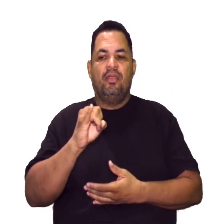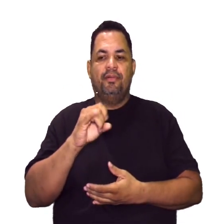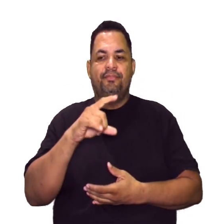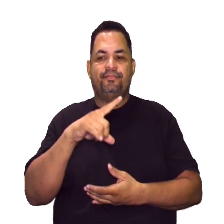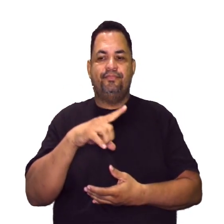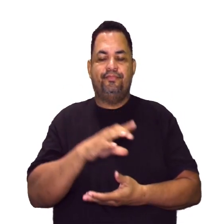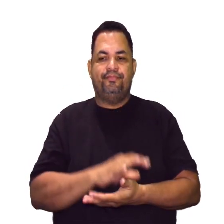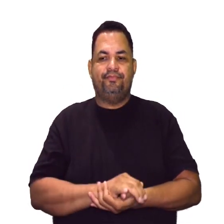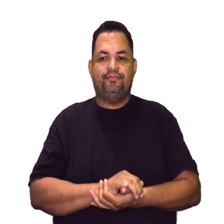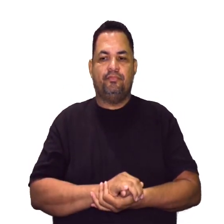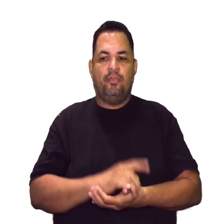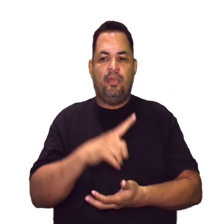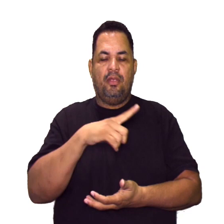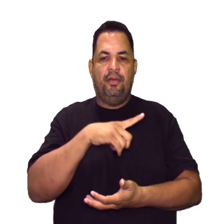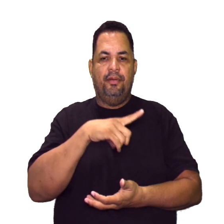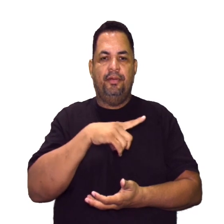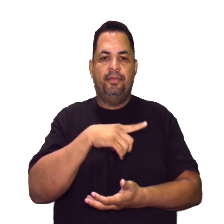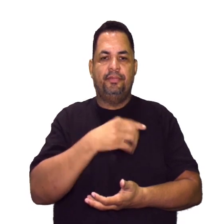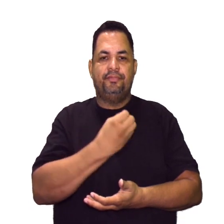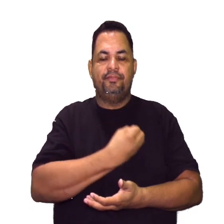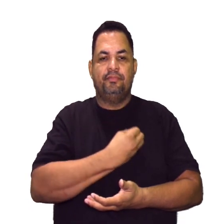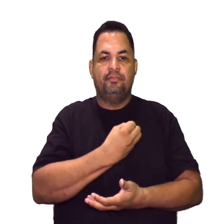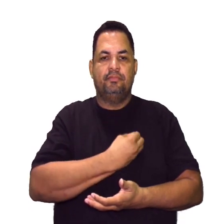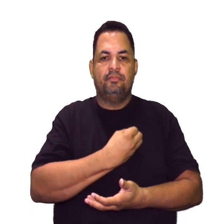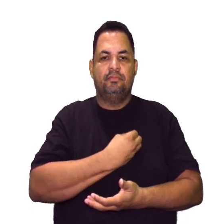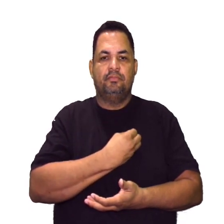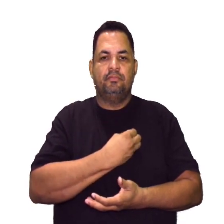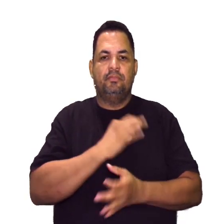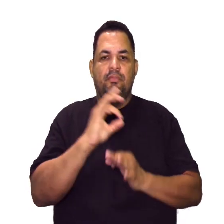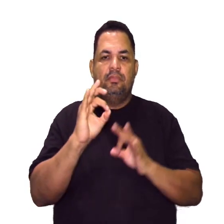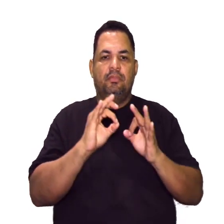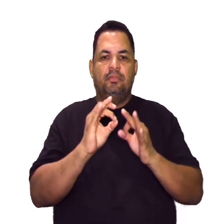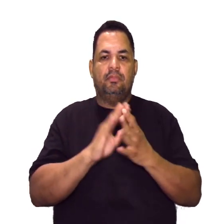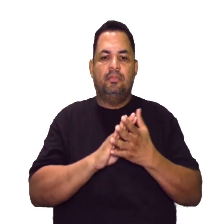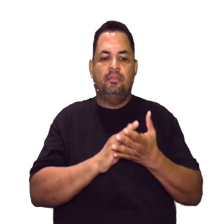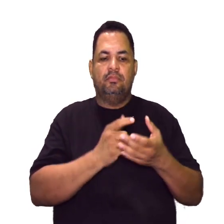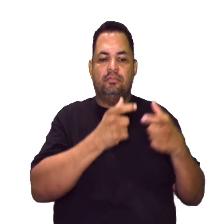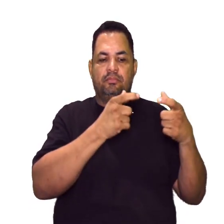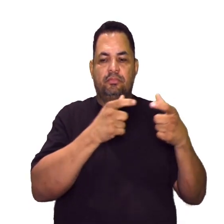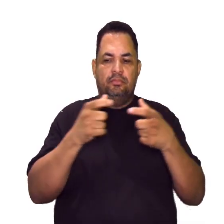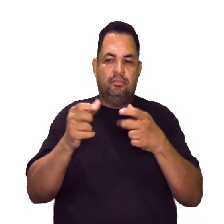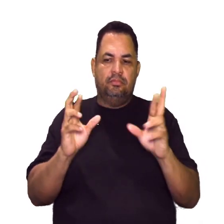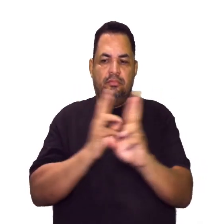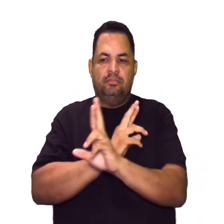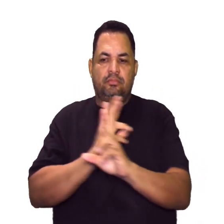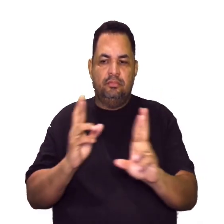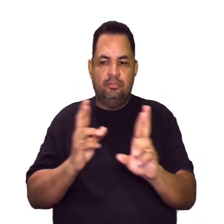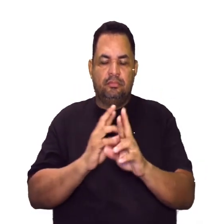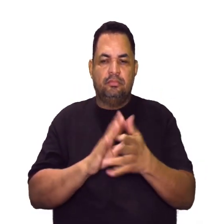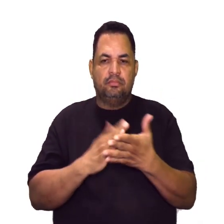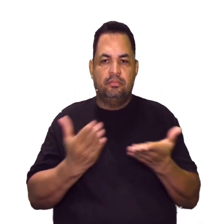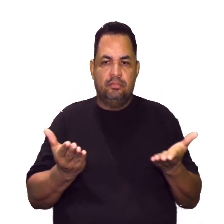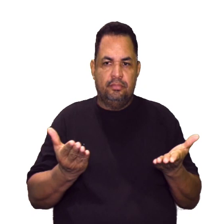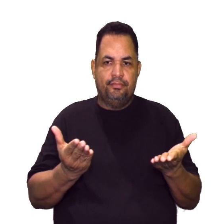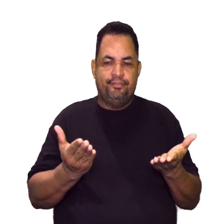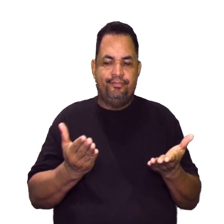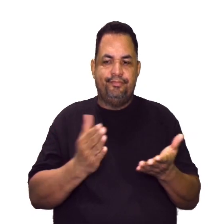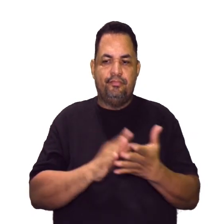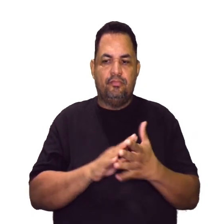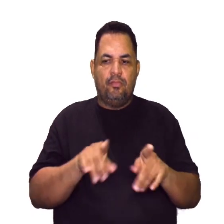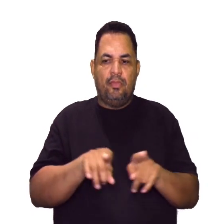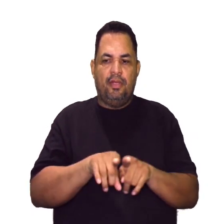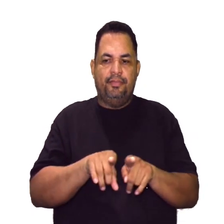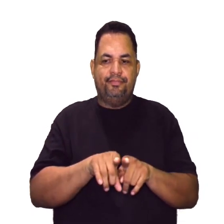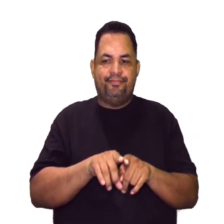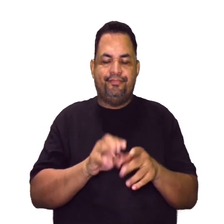Se existe o núcleo dos átomos posicionado uns em relação aos outros, é lógico que entre